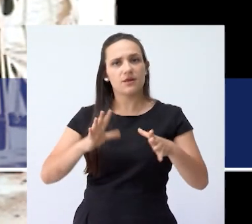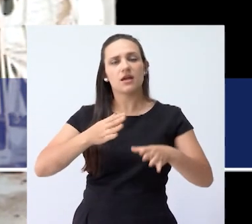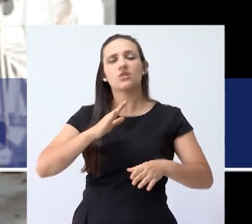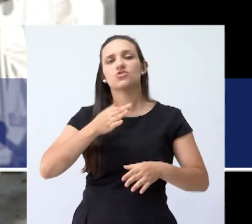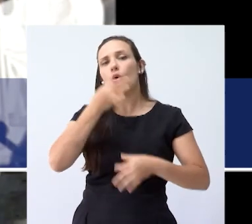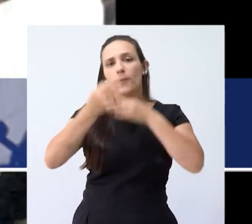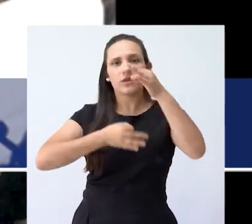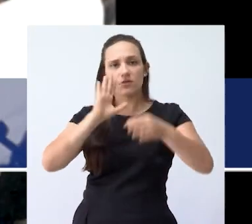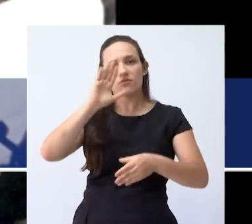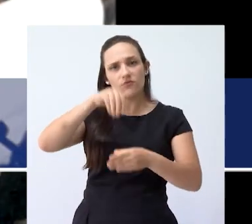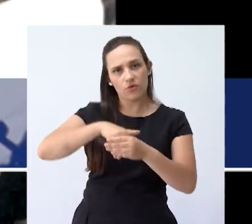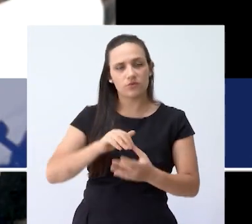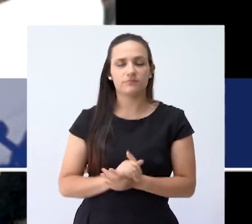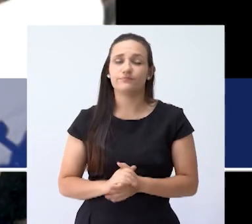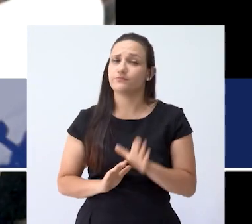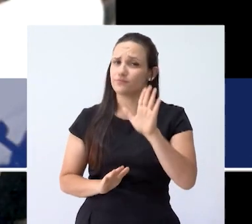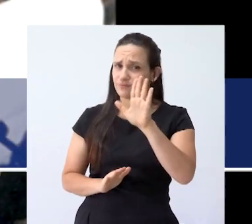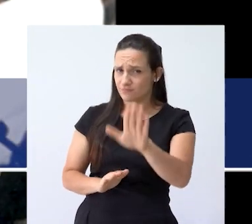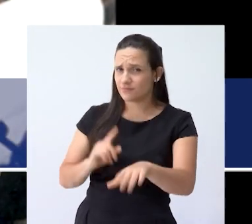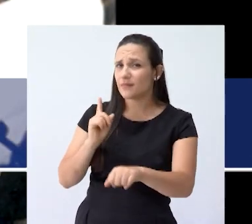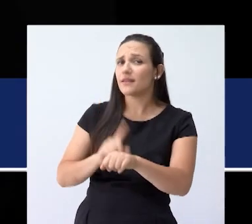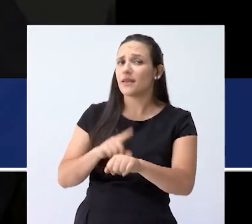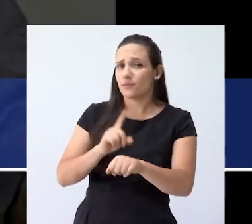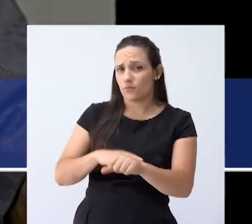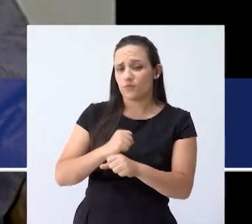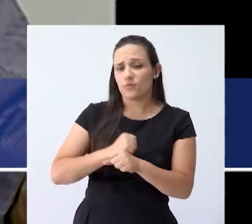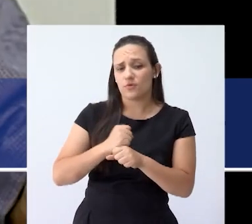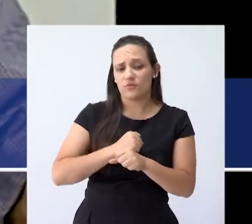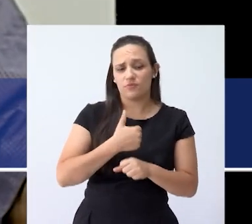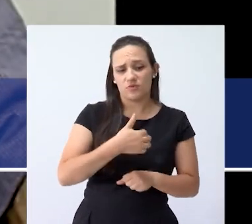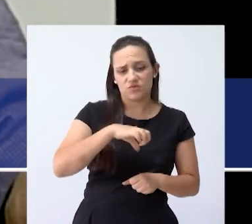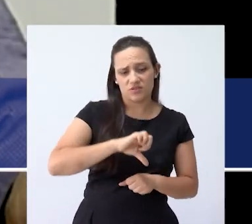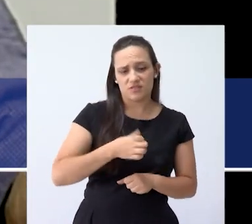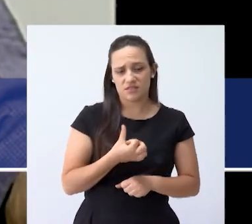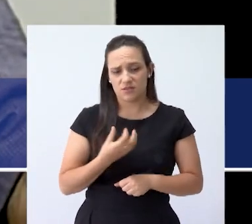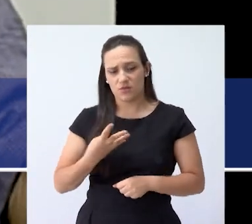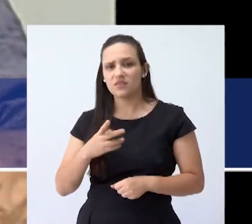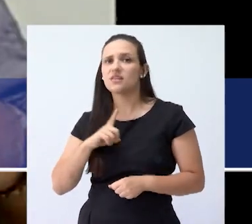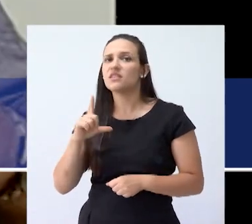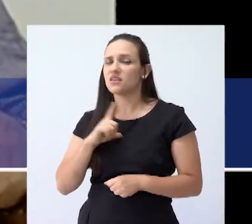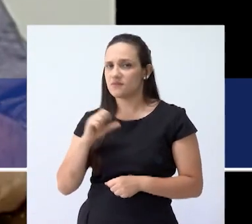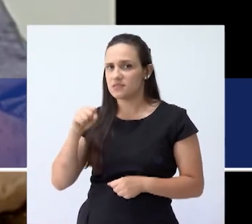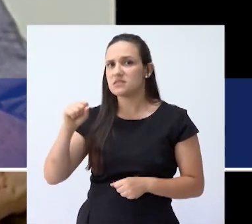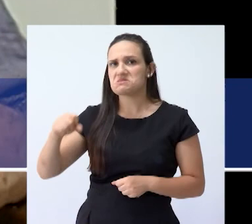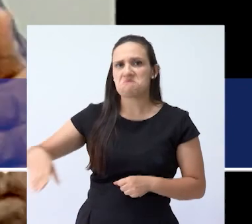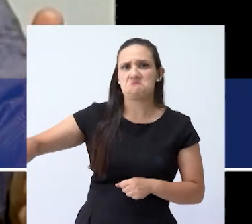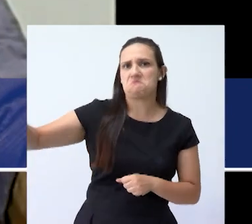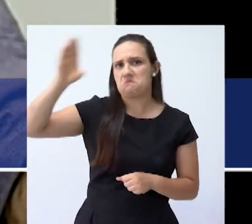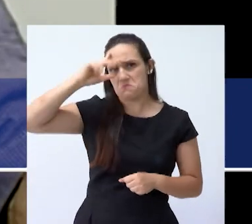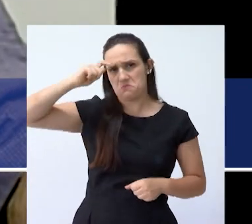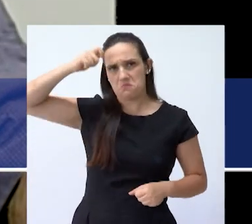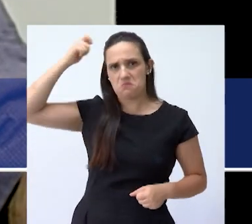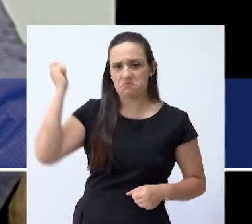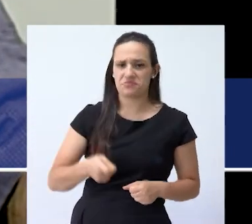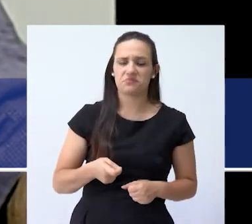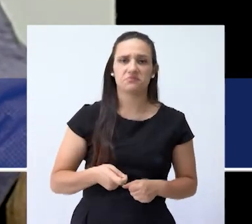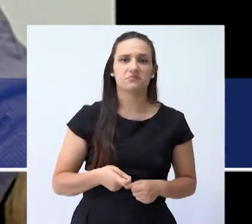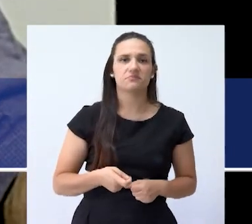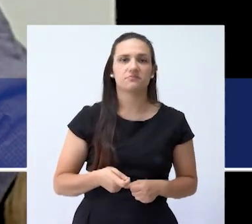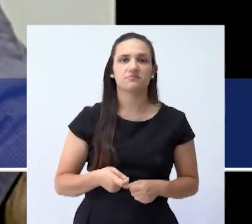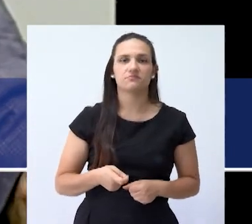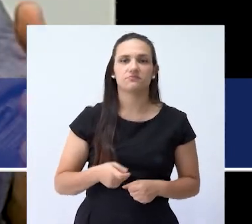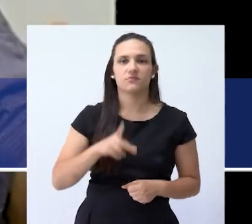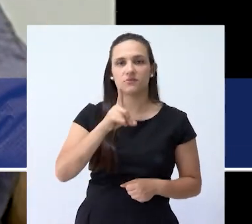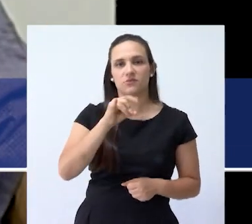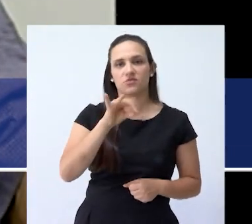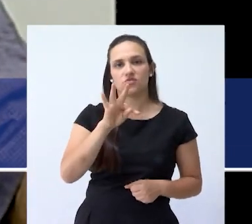anistia e da redemocratização do país. Naquele tempo, em 64, houve o golpe militar